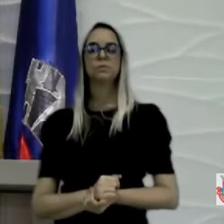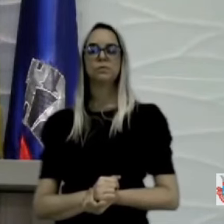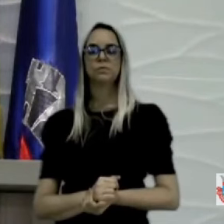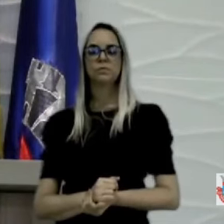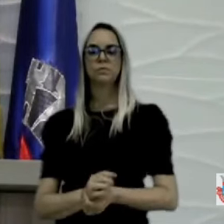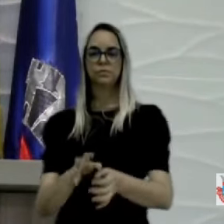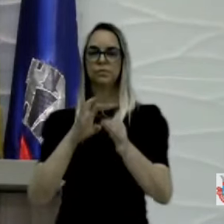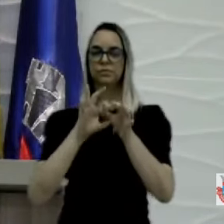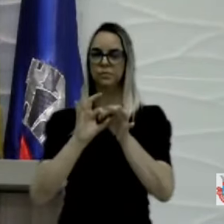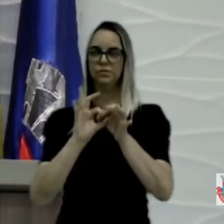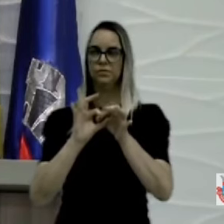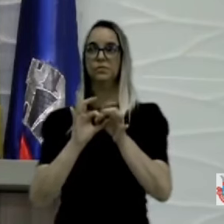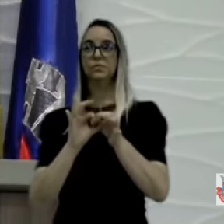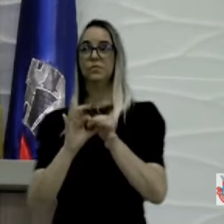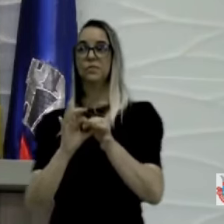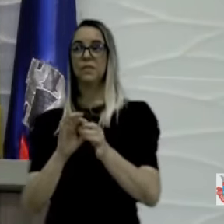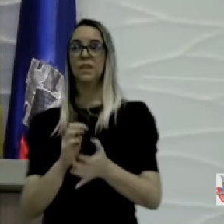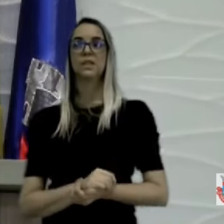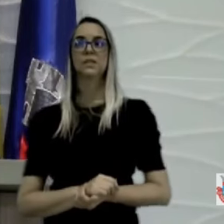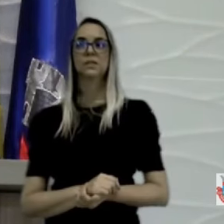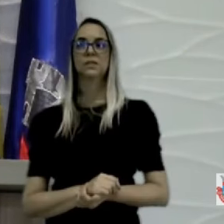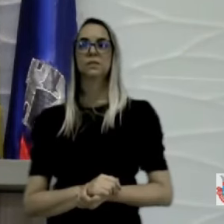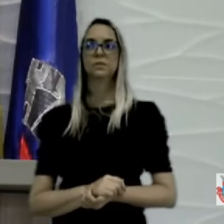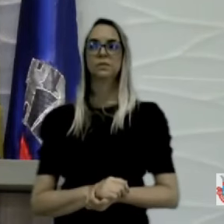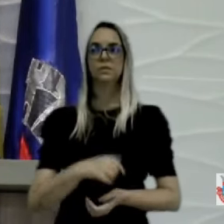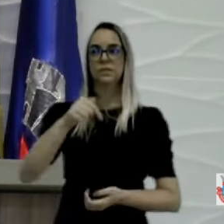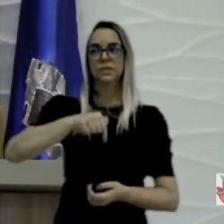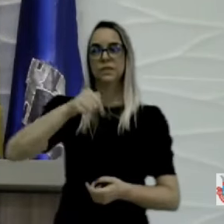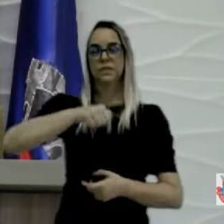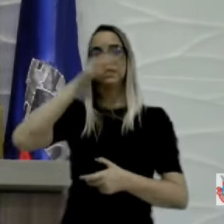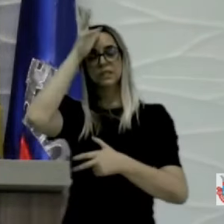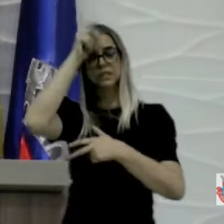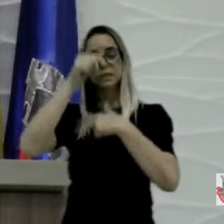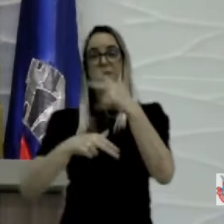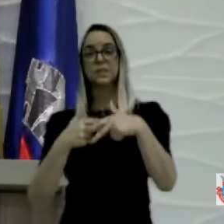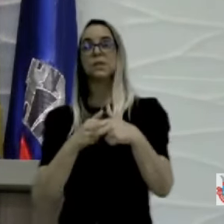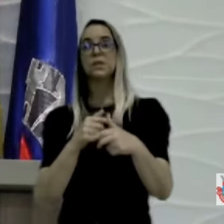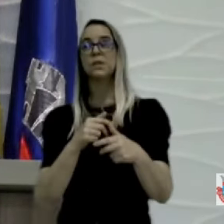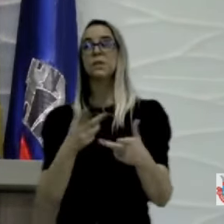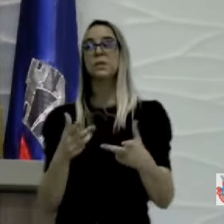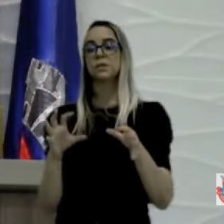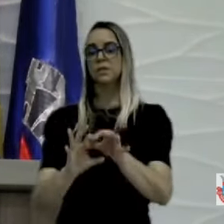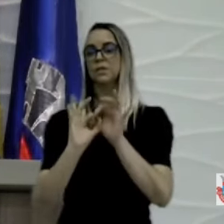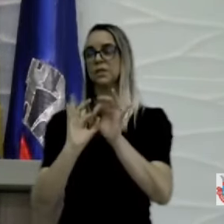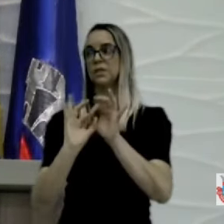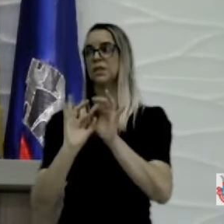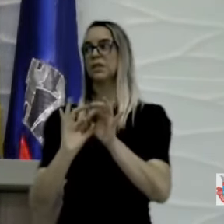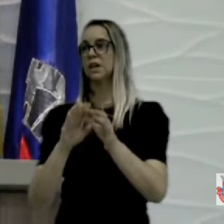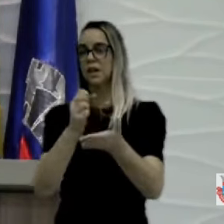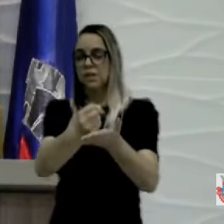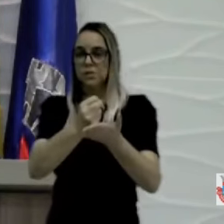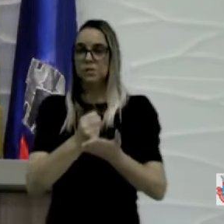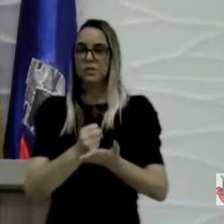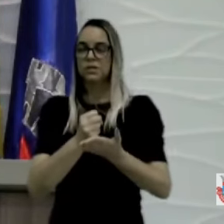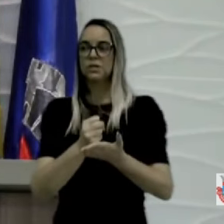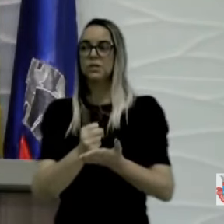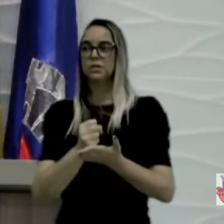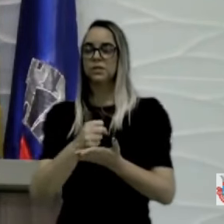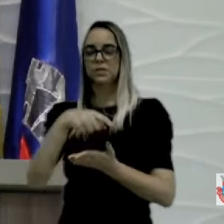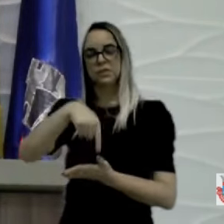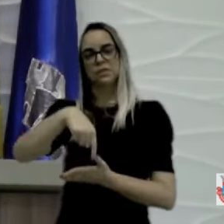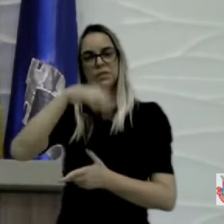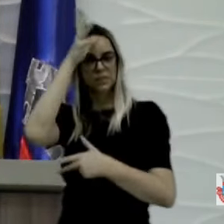dando certo, uma das parcerias que vem dando certo no nosso município, uma parceria que vem ajudando aos munícipes de